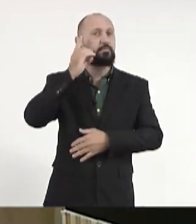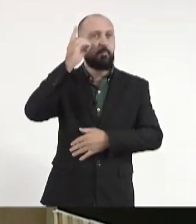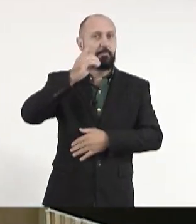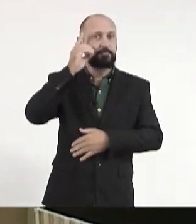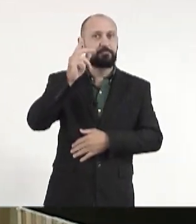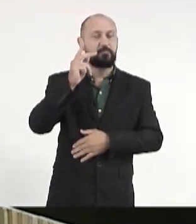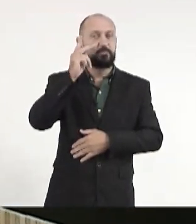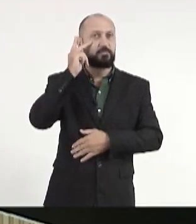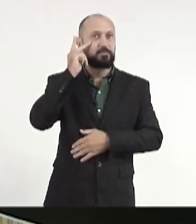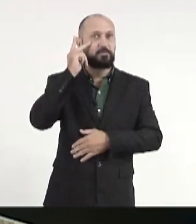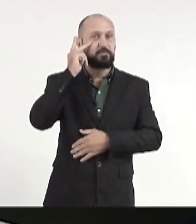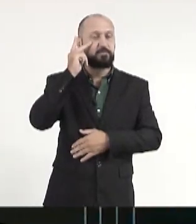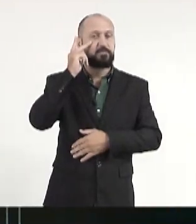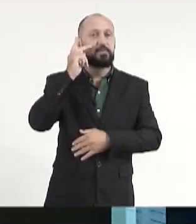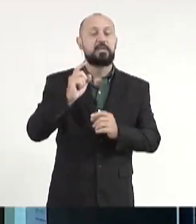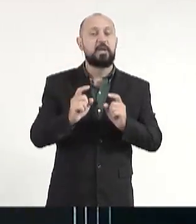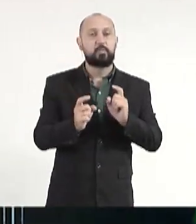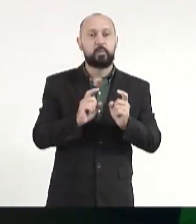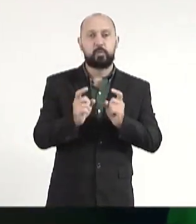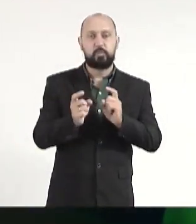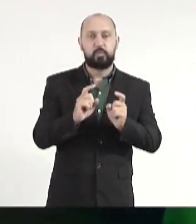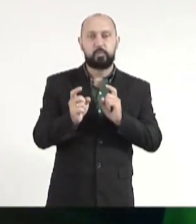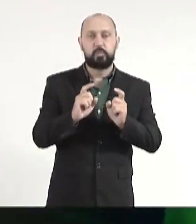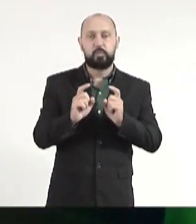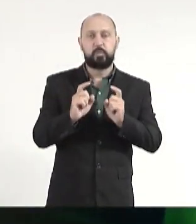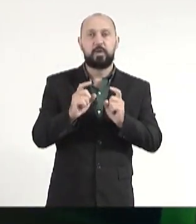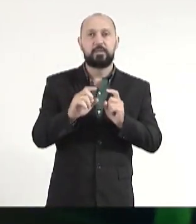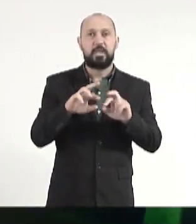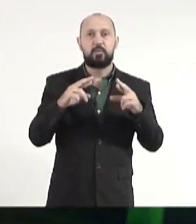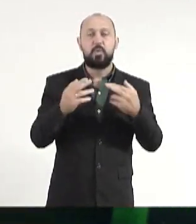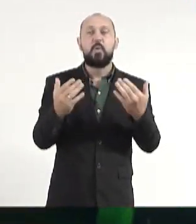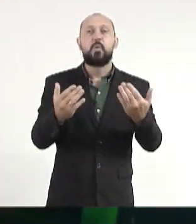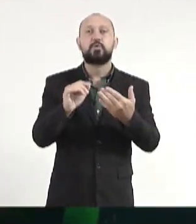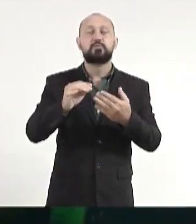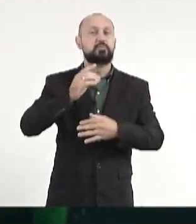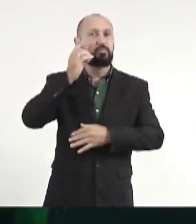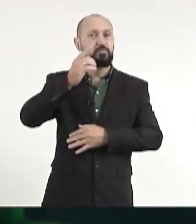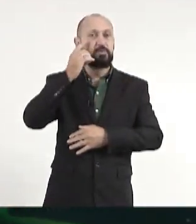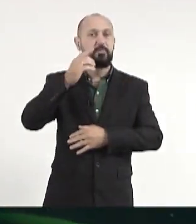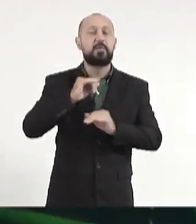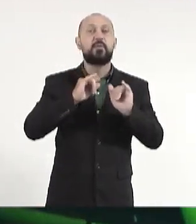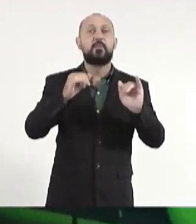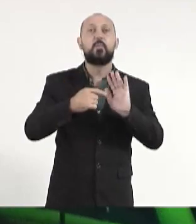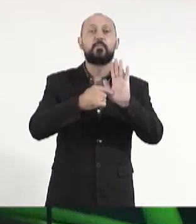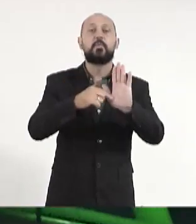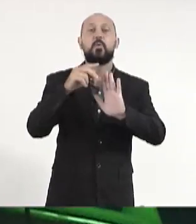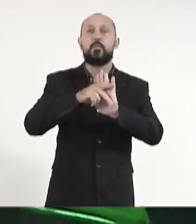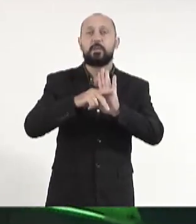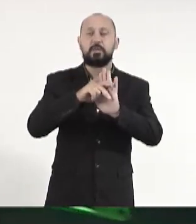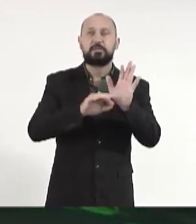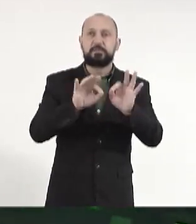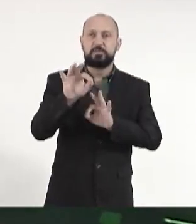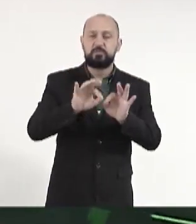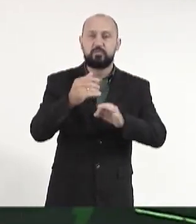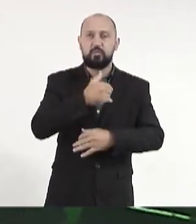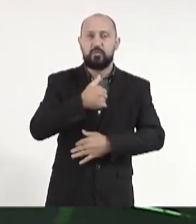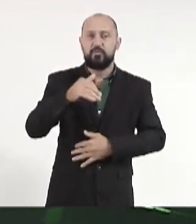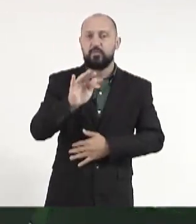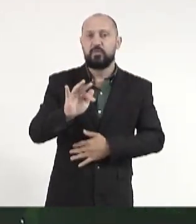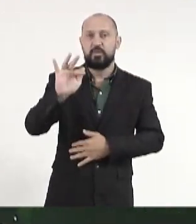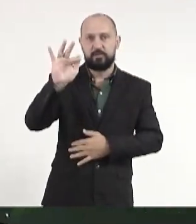moção de apoio a esse vereador eleito lá em Dourados. 11 horas em Mato Grosso do Sul. A gente fala